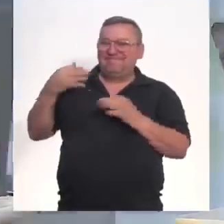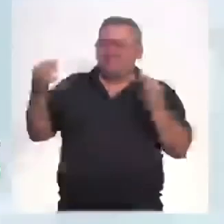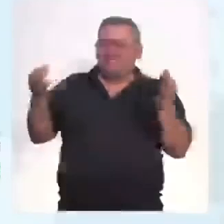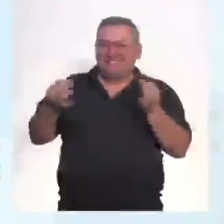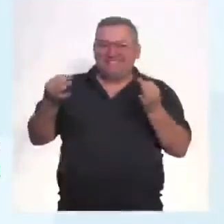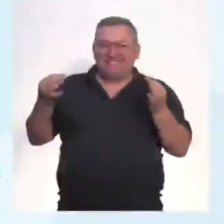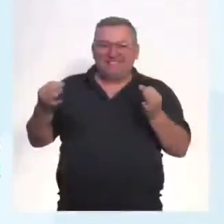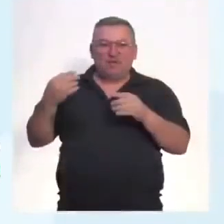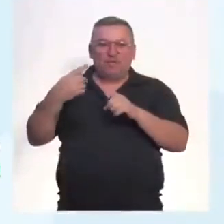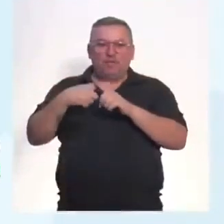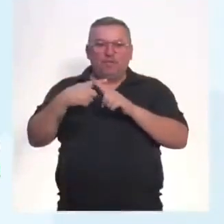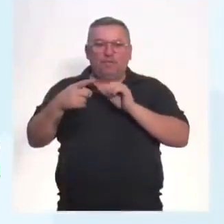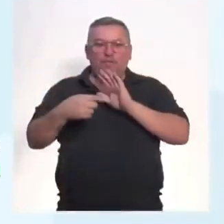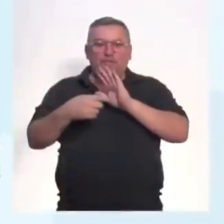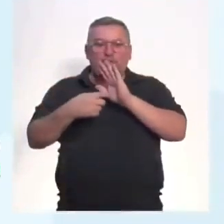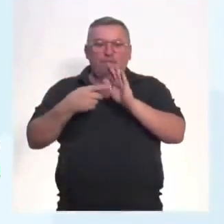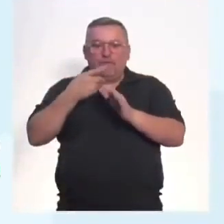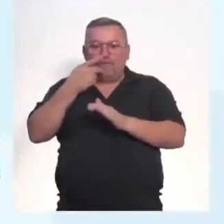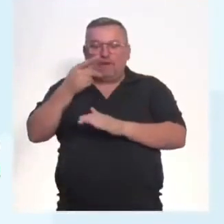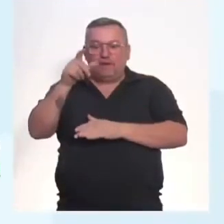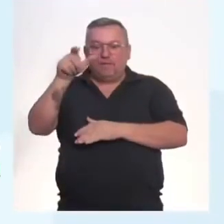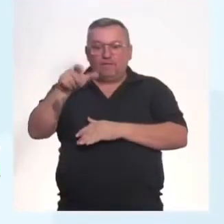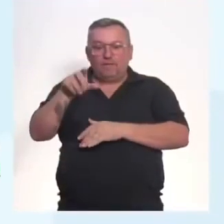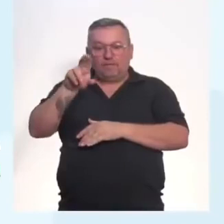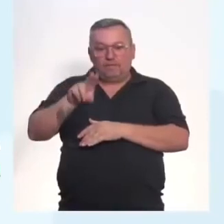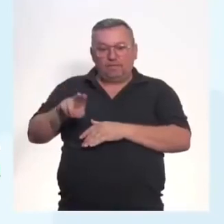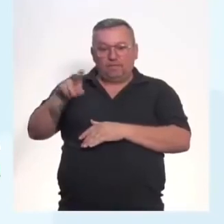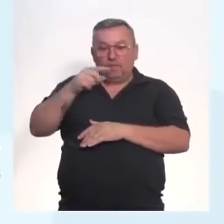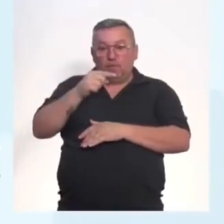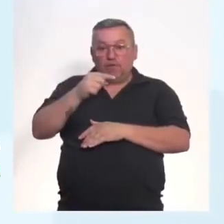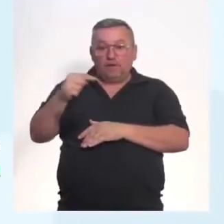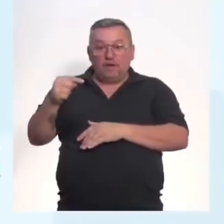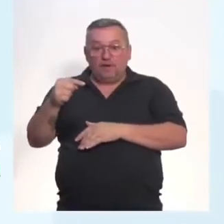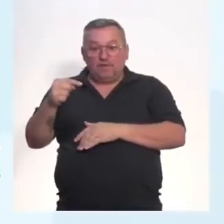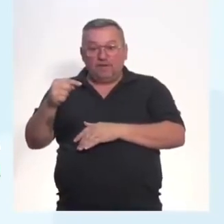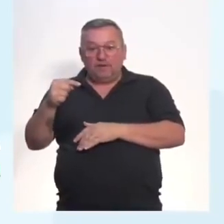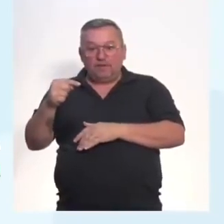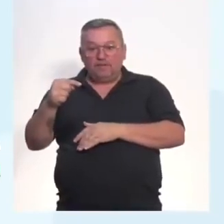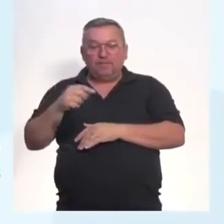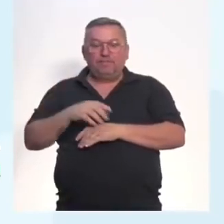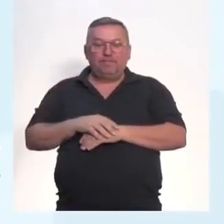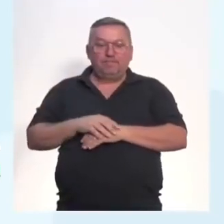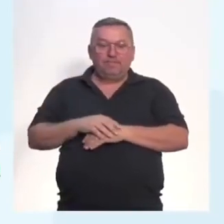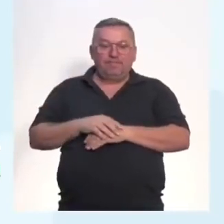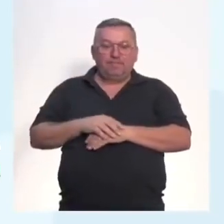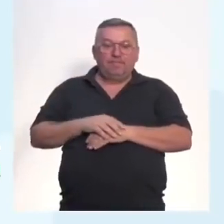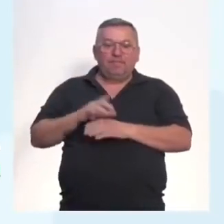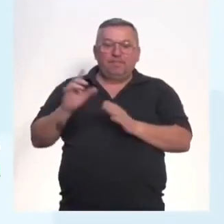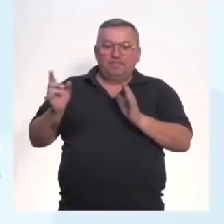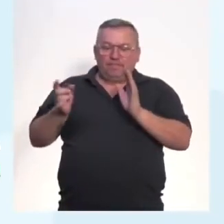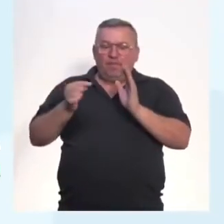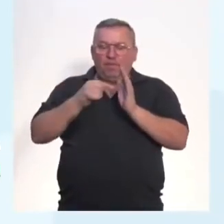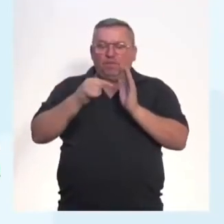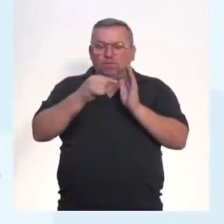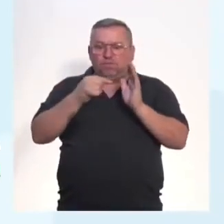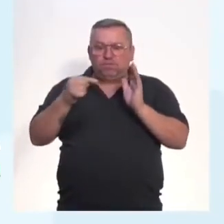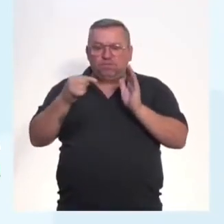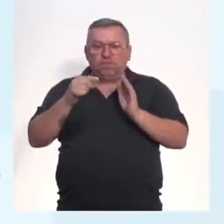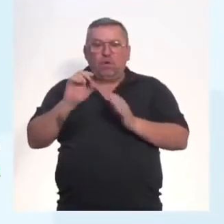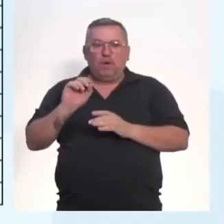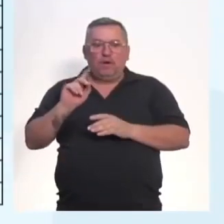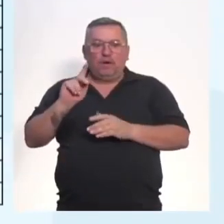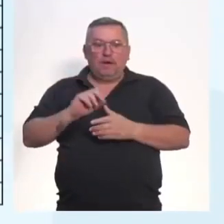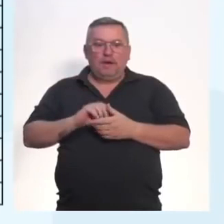bem. Pois apresenta a fala da personagem utilizando-se o quê? O travessão, o ponto travessão,